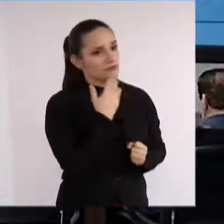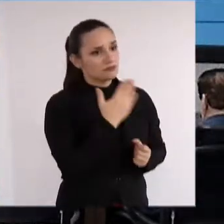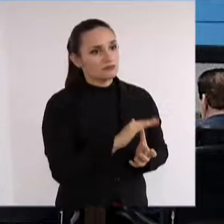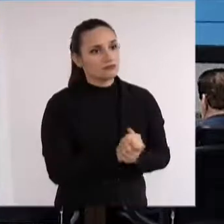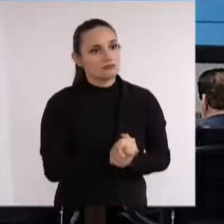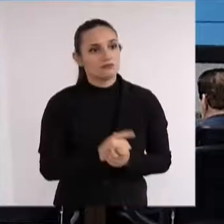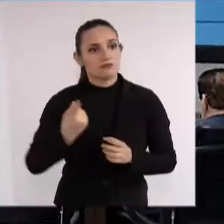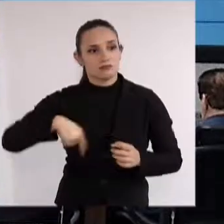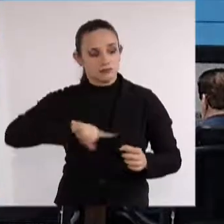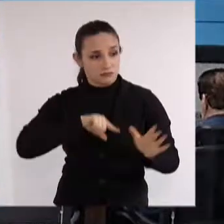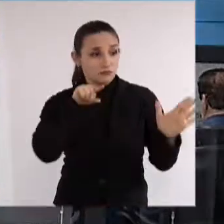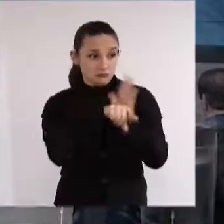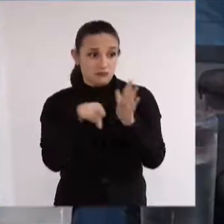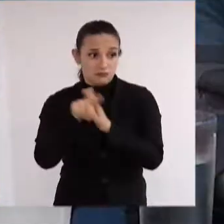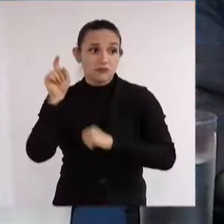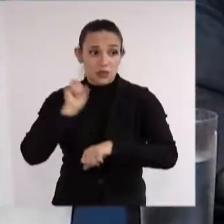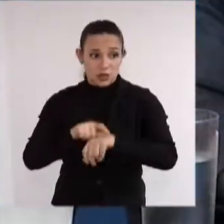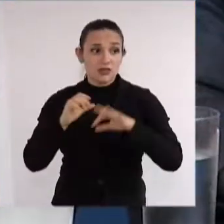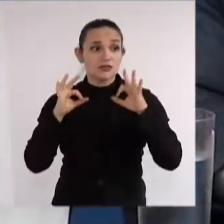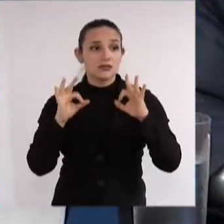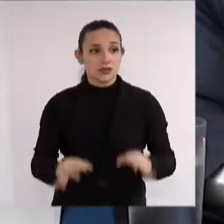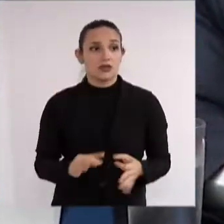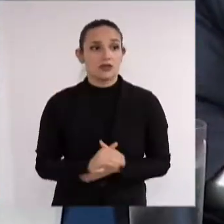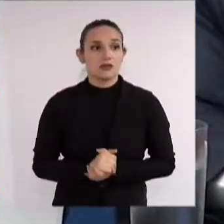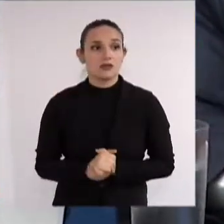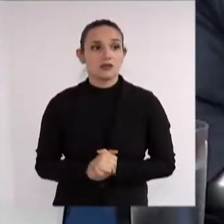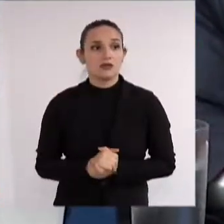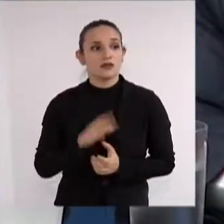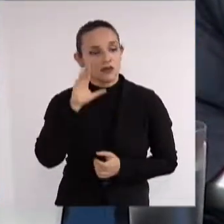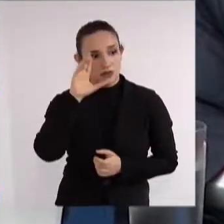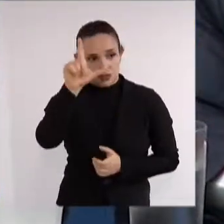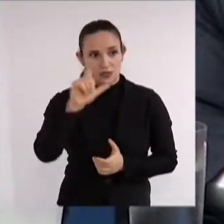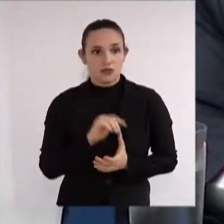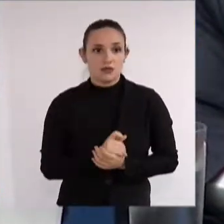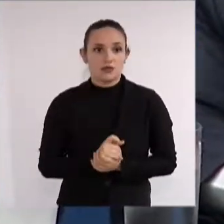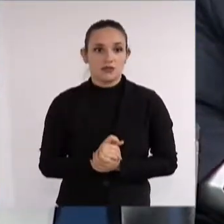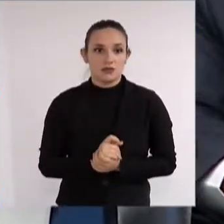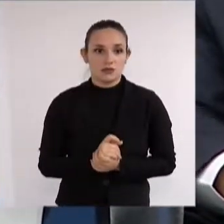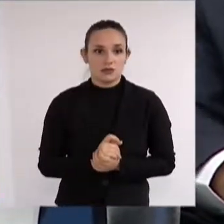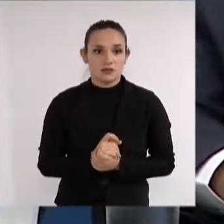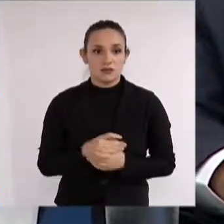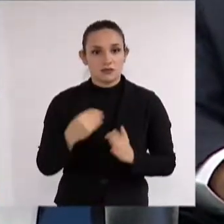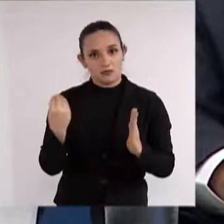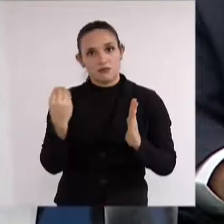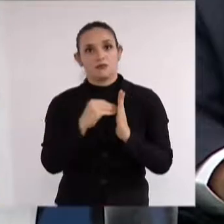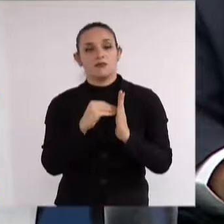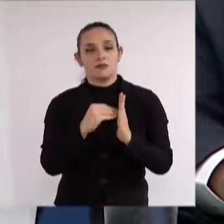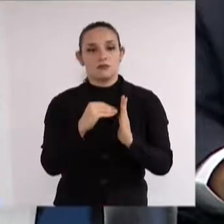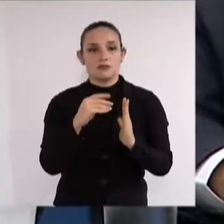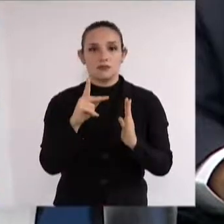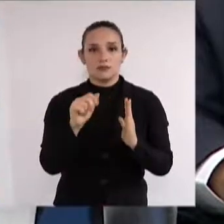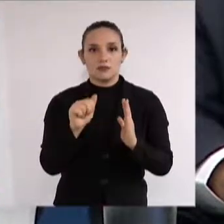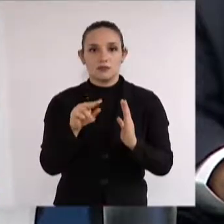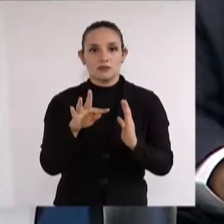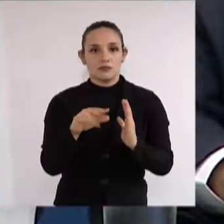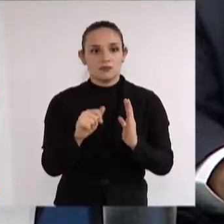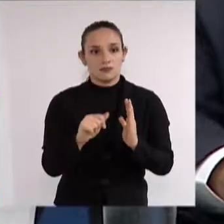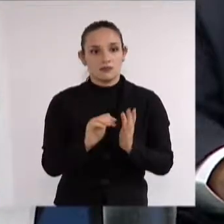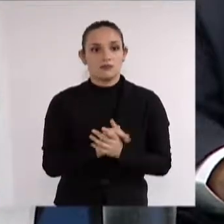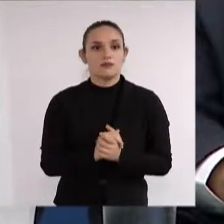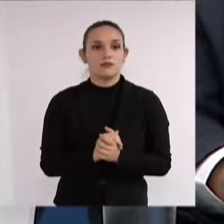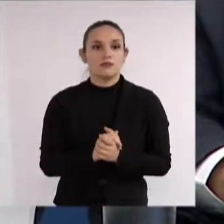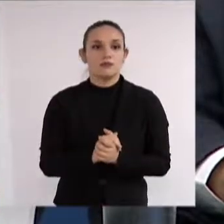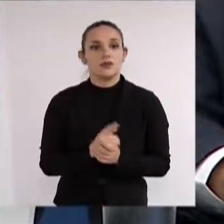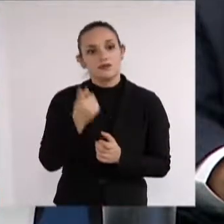presidência vai consultar no momento oportuno as lideranças acerca da inclusão na pauta desta sessão e para